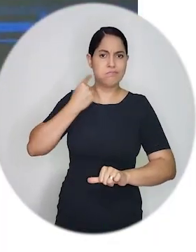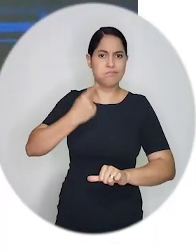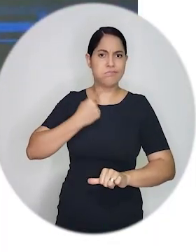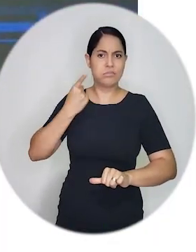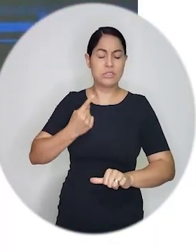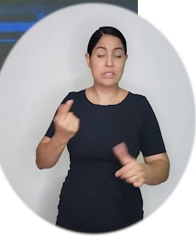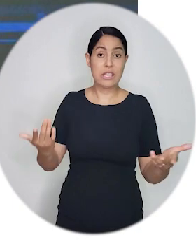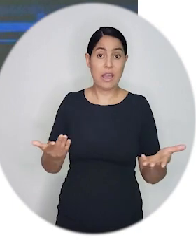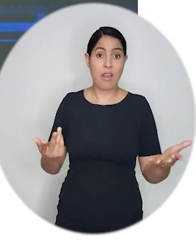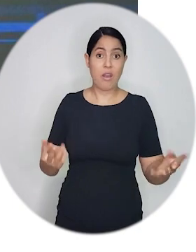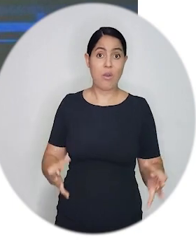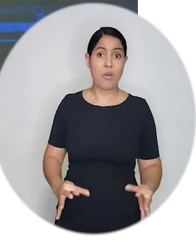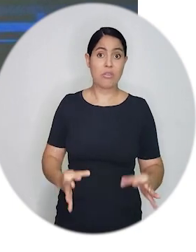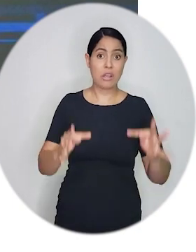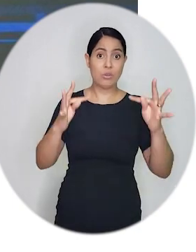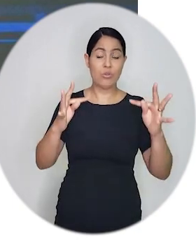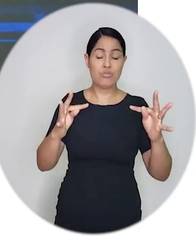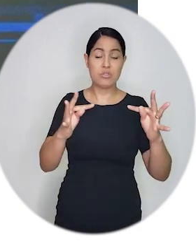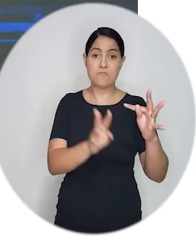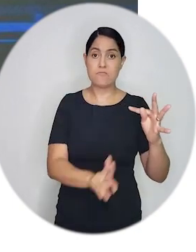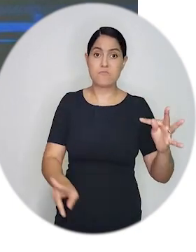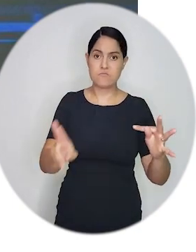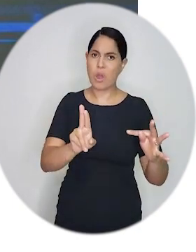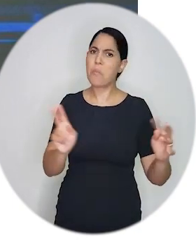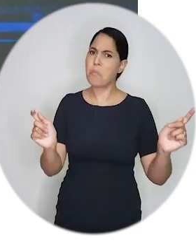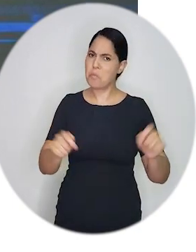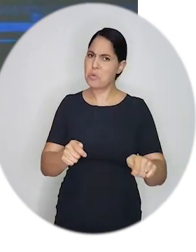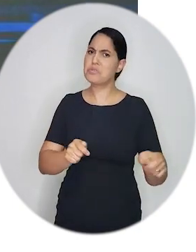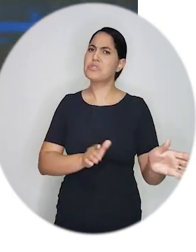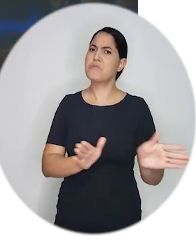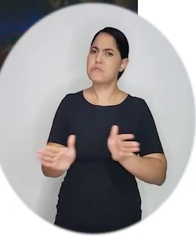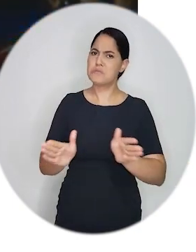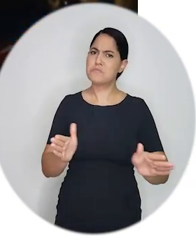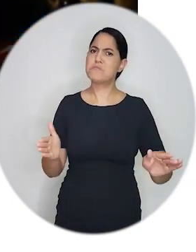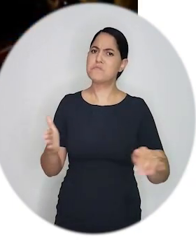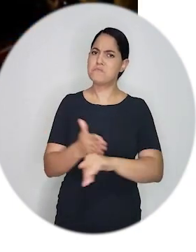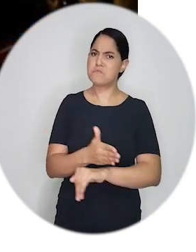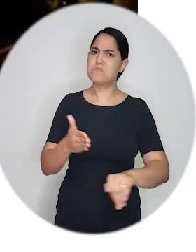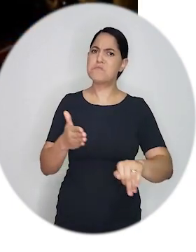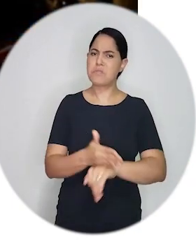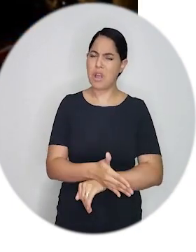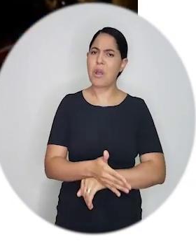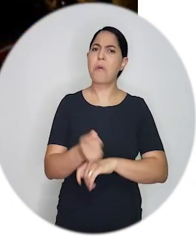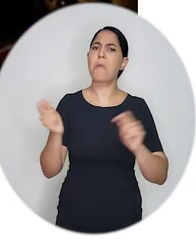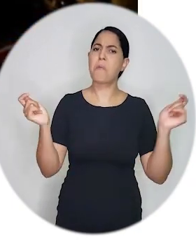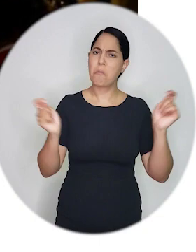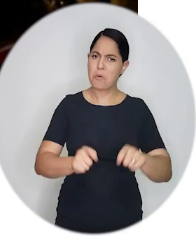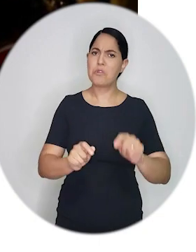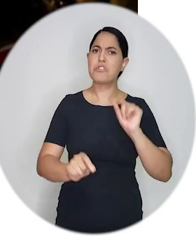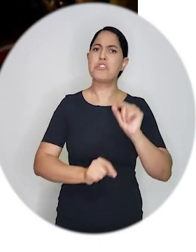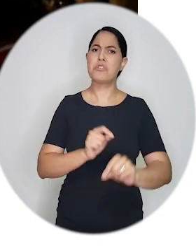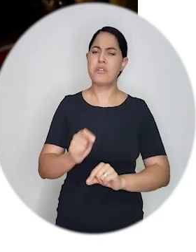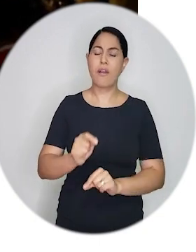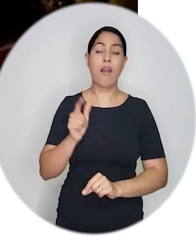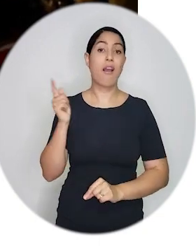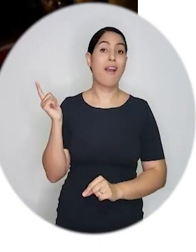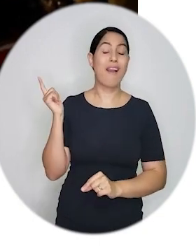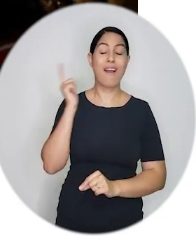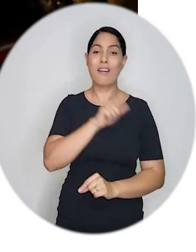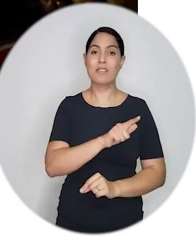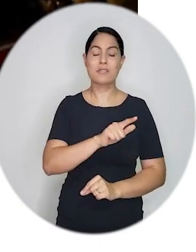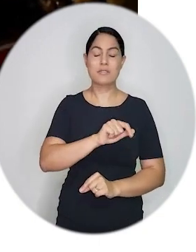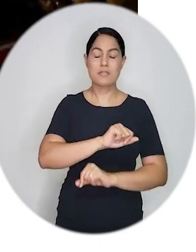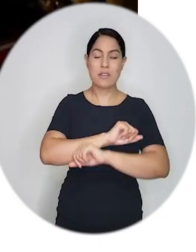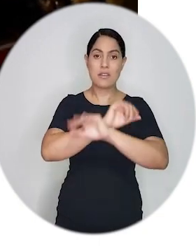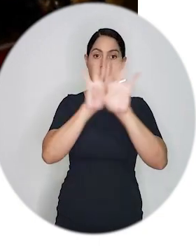advocacia. E a tecnologia, quando bem utilizada e acessível, certamente há de fazer economia de